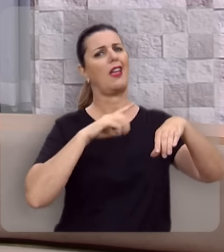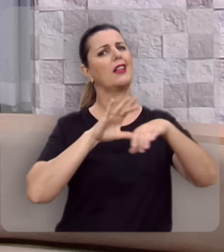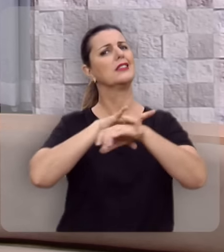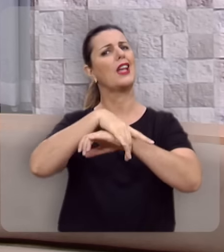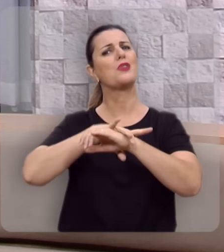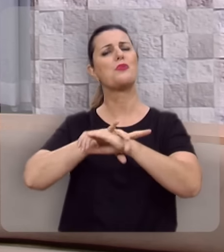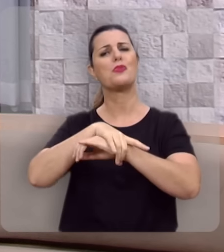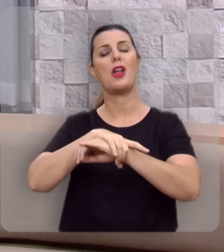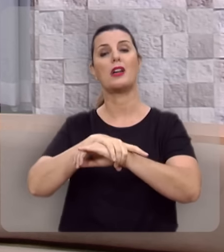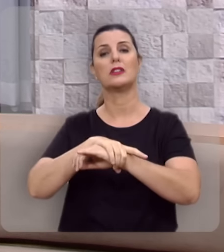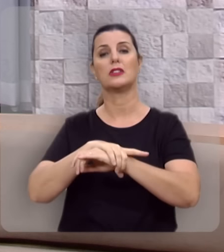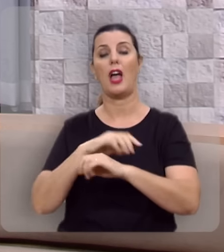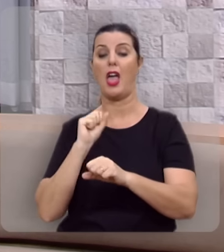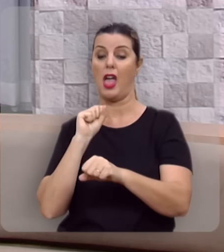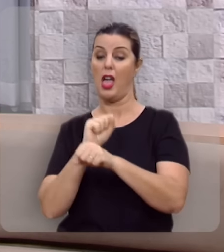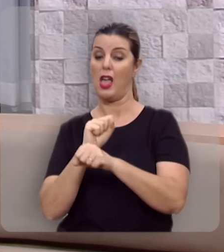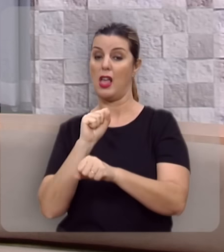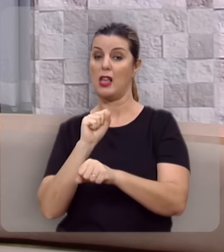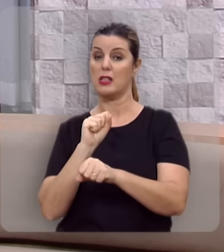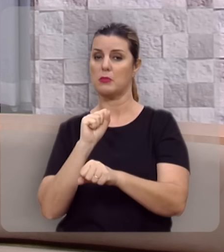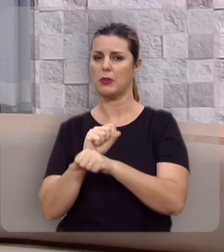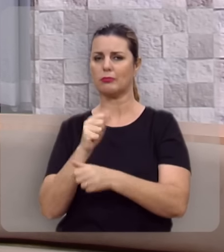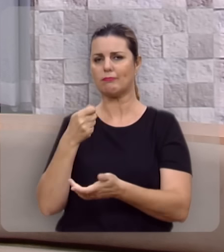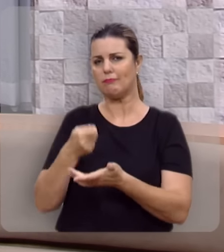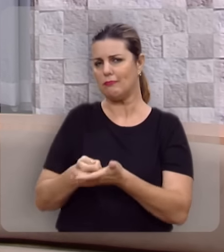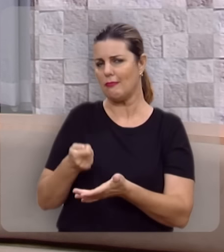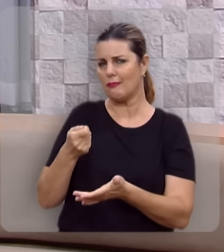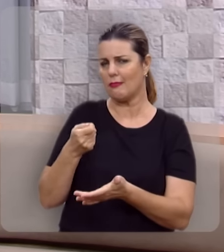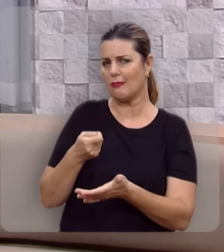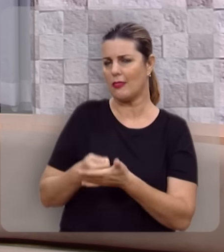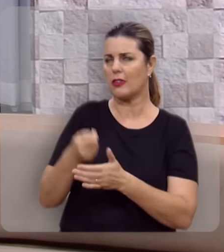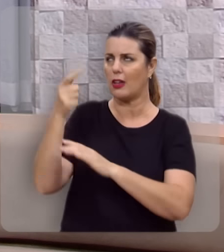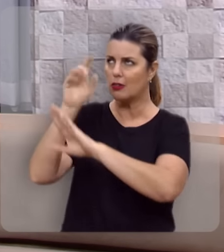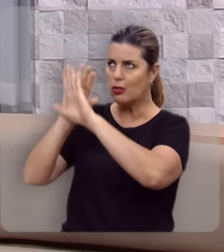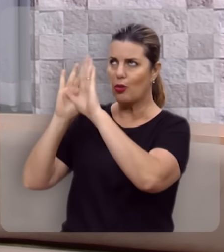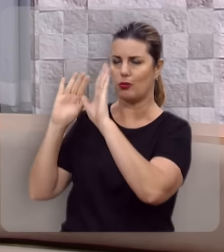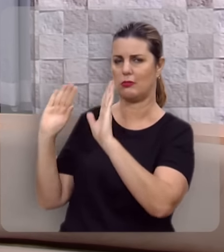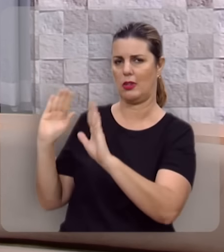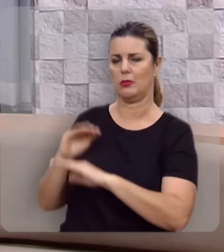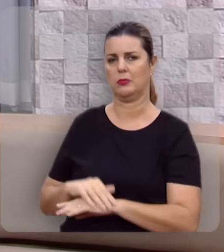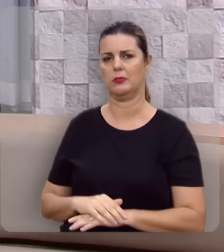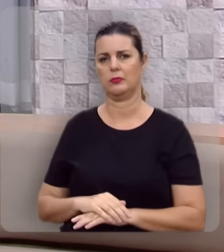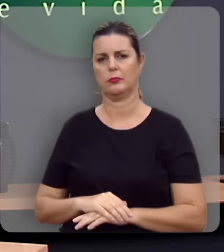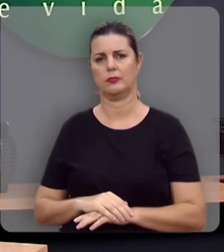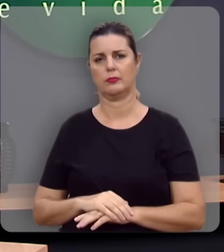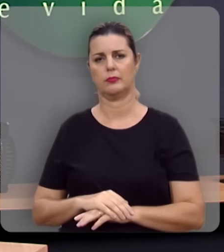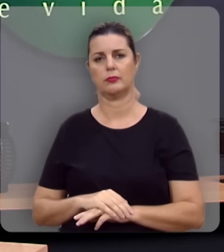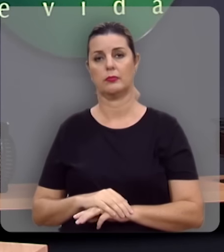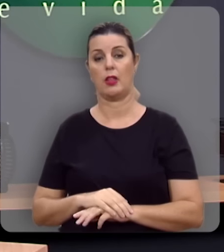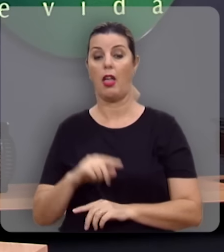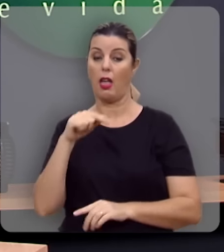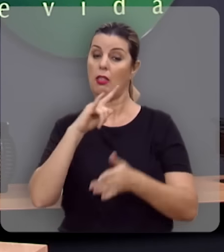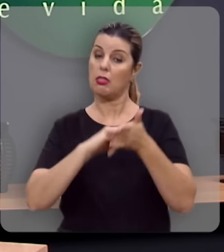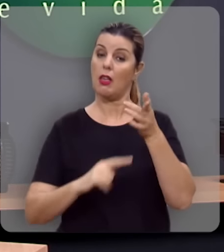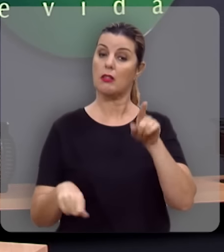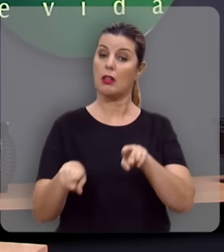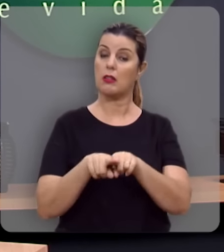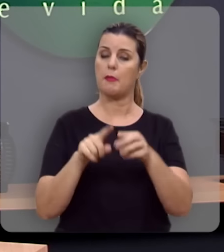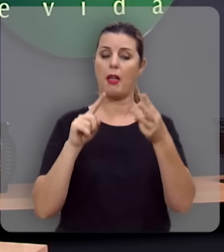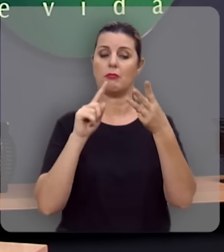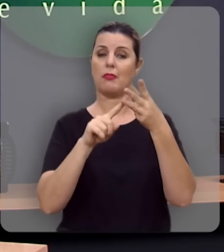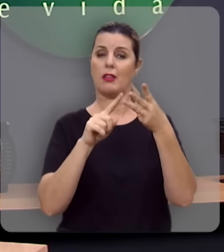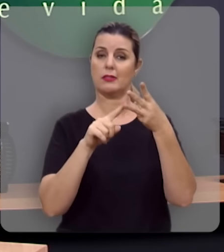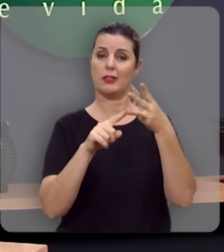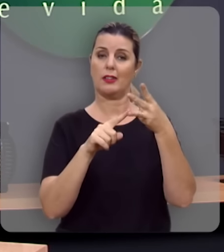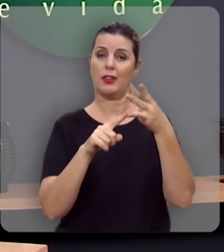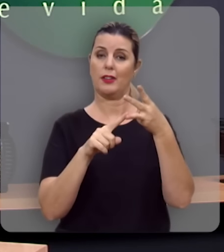temos segurança de uma esperança garantida nos céus. Mas esse texto traz